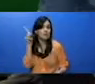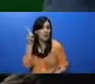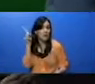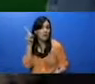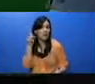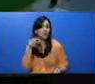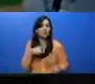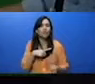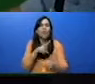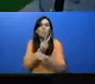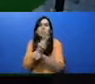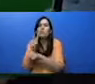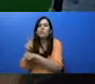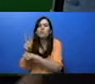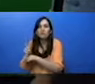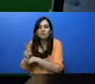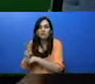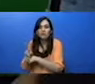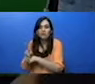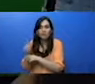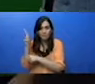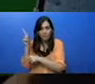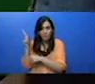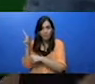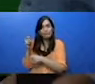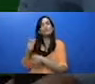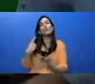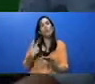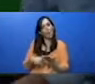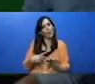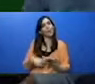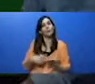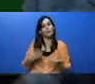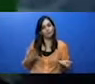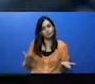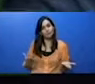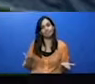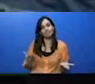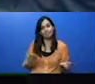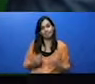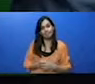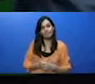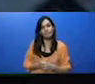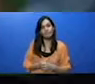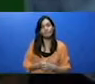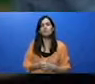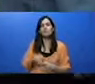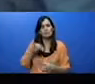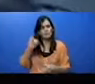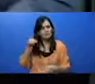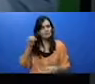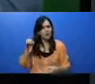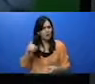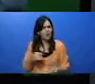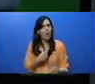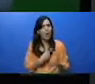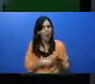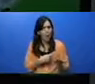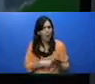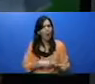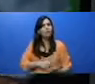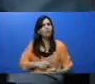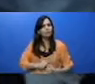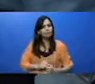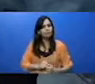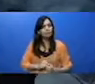preservado? Vocês concordam, não é, crianças? Todos nós. Por que nós concordamos? Sim,